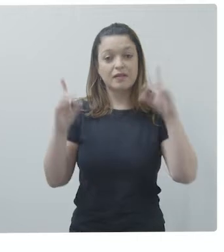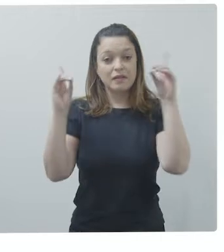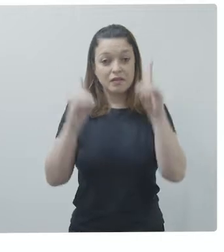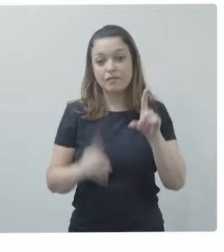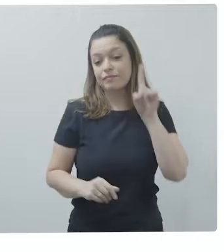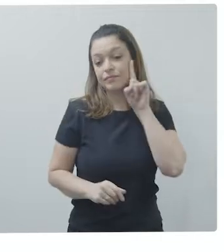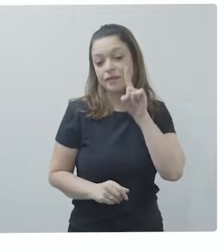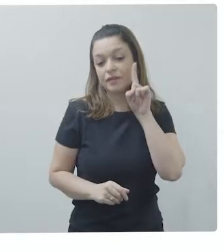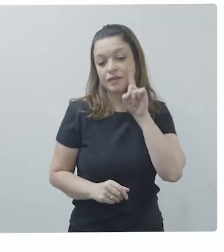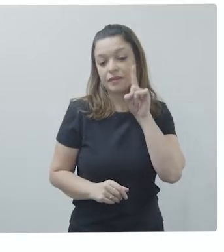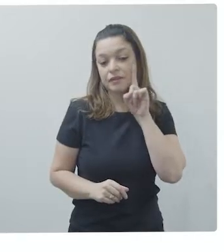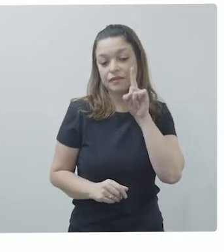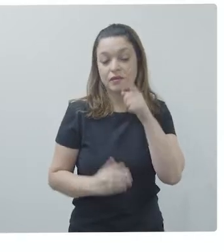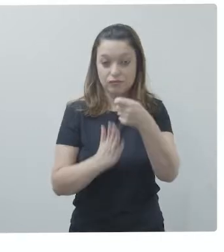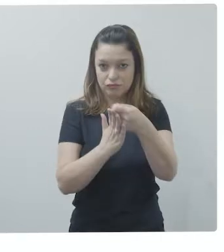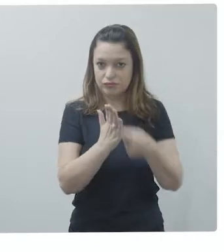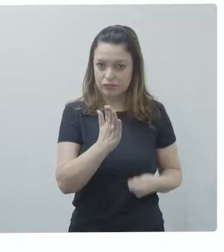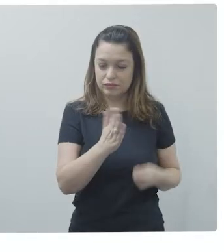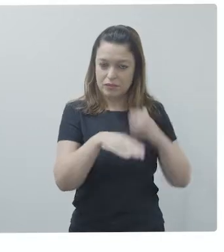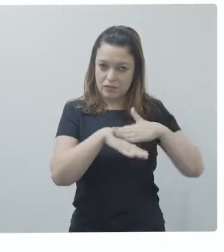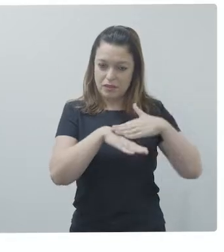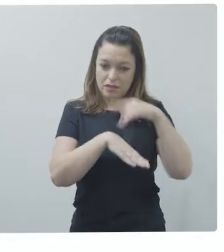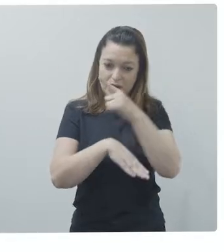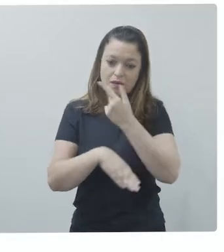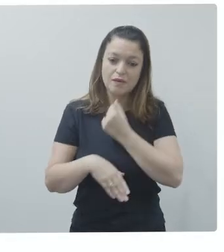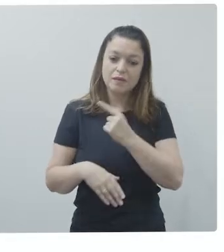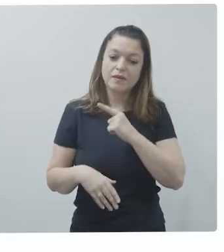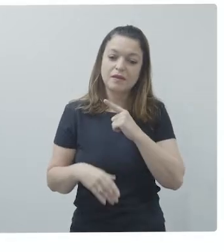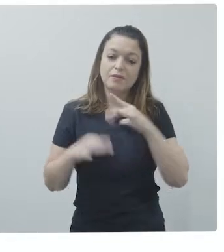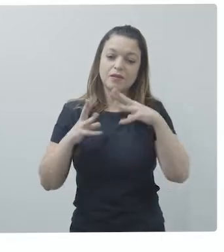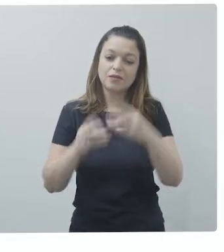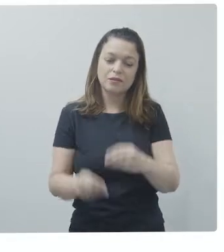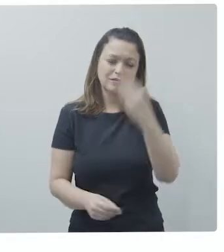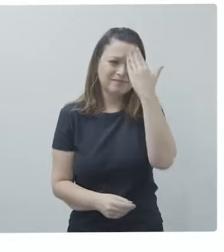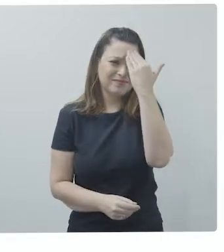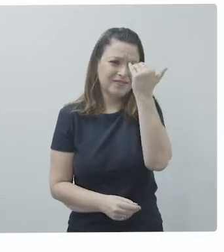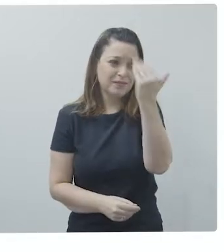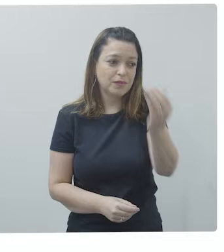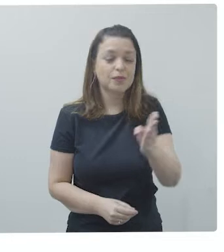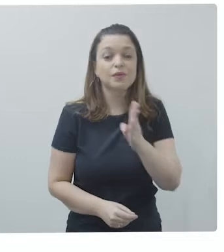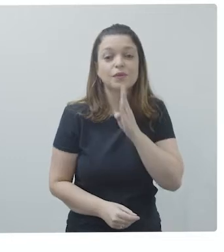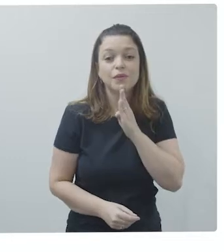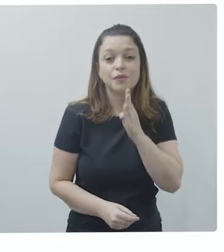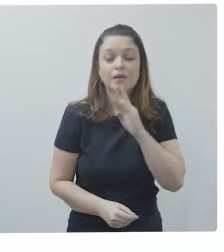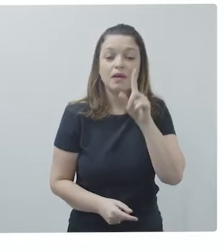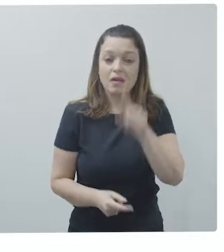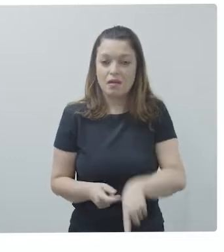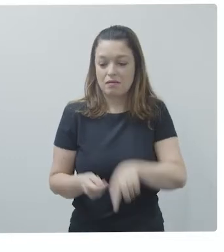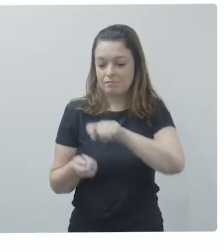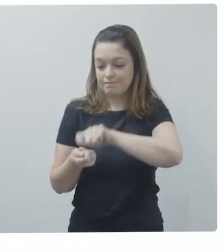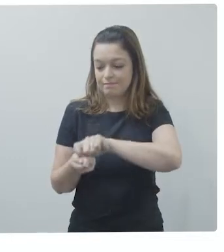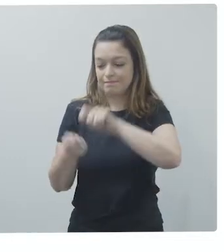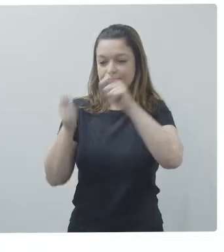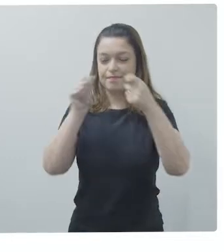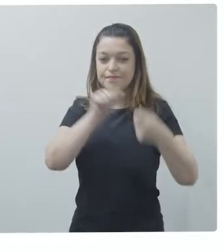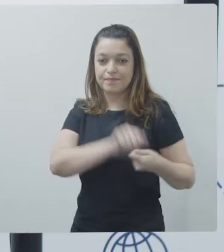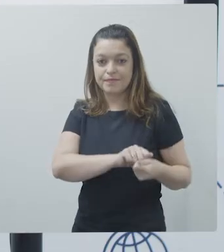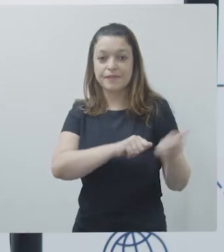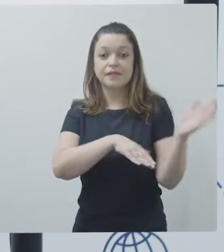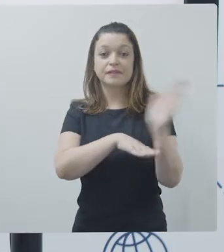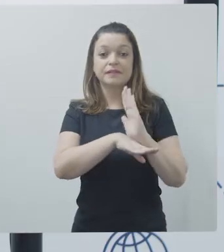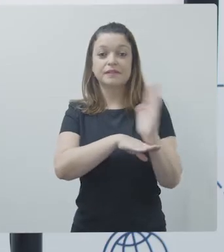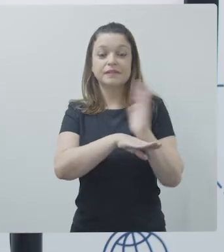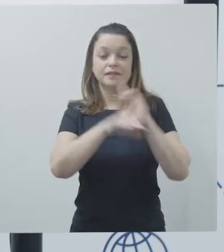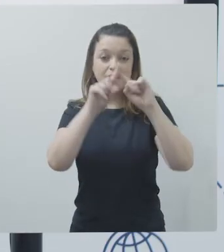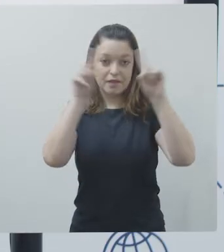Americanos, escrito por ele, e um bem conhecido que também foi adaptado para o cinema,